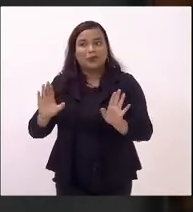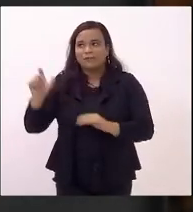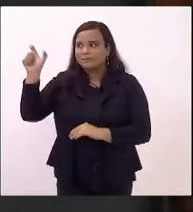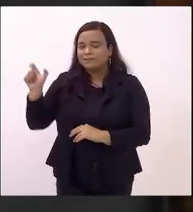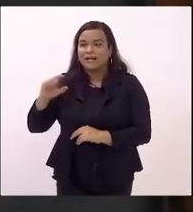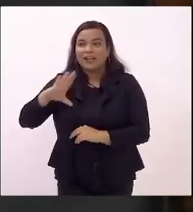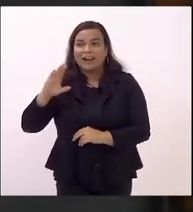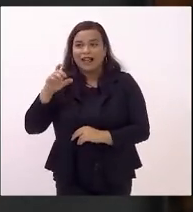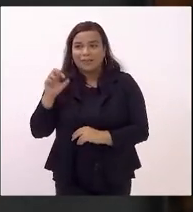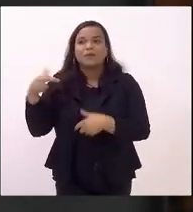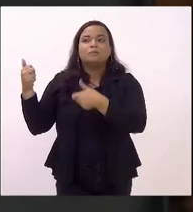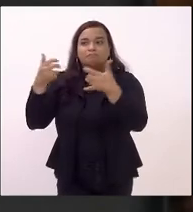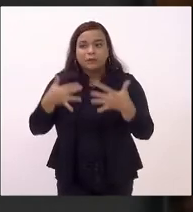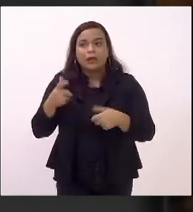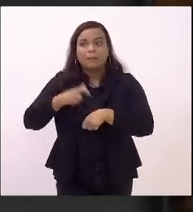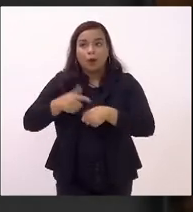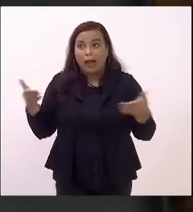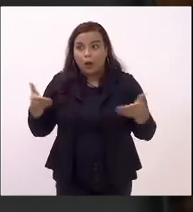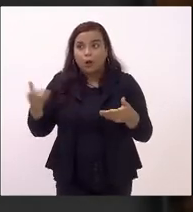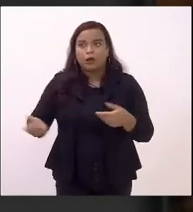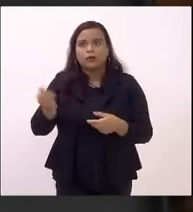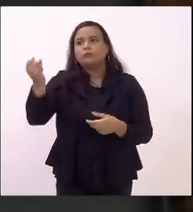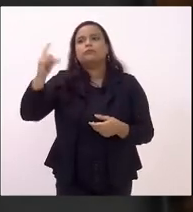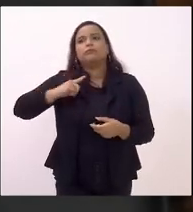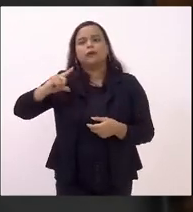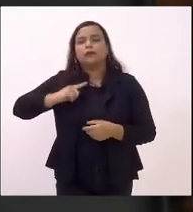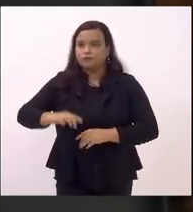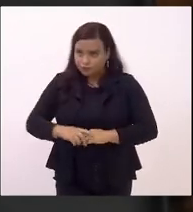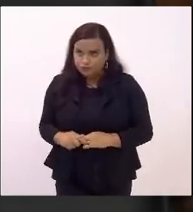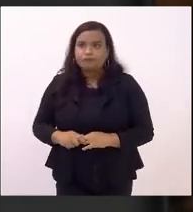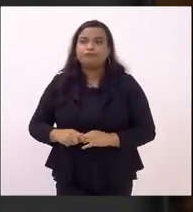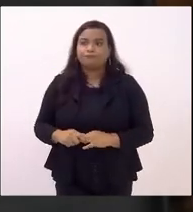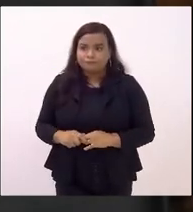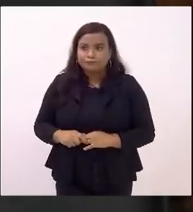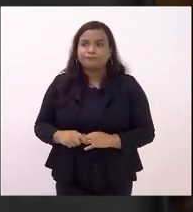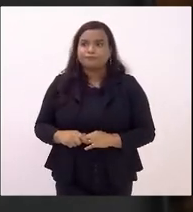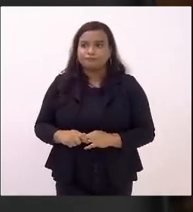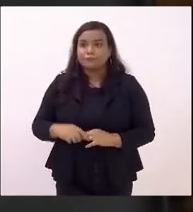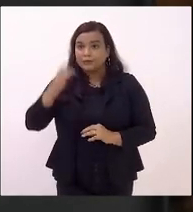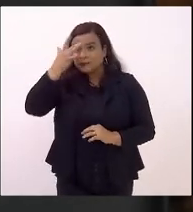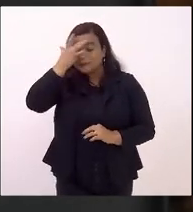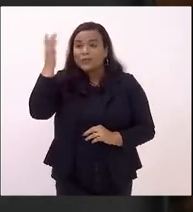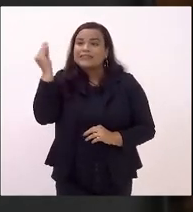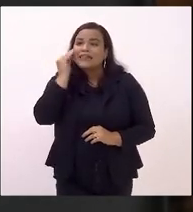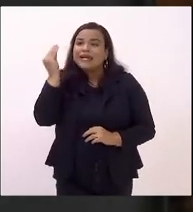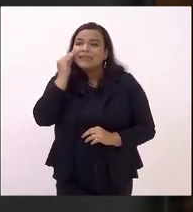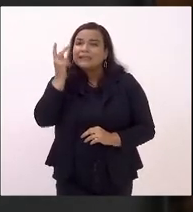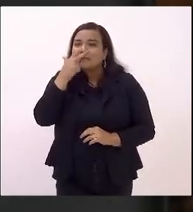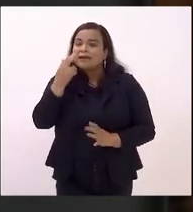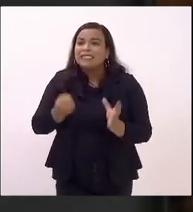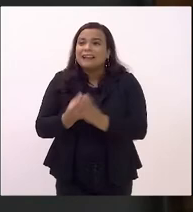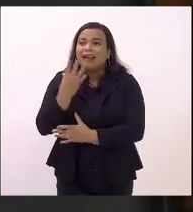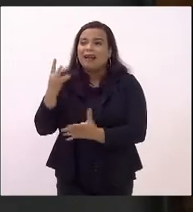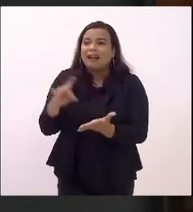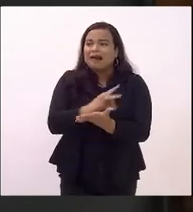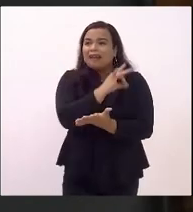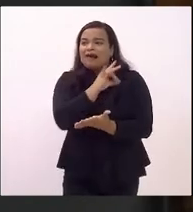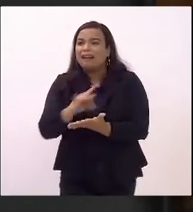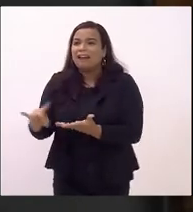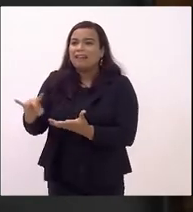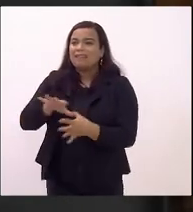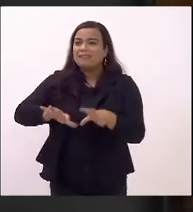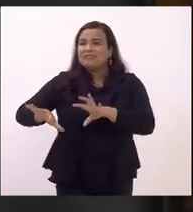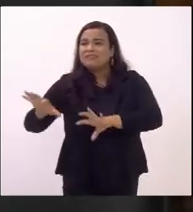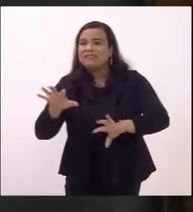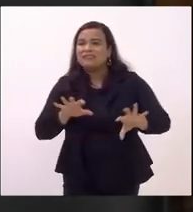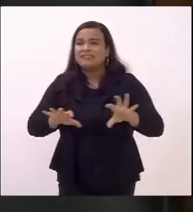num momento como esse, é muito importante. Onde tentam criar uma coisa que não existe,